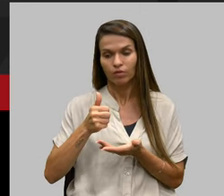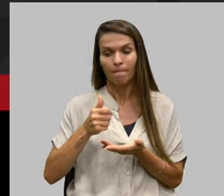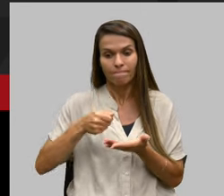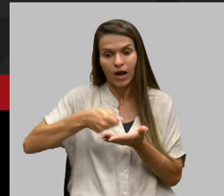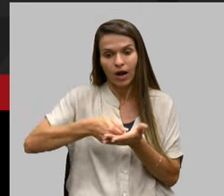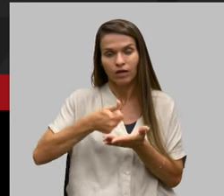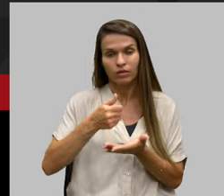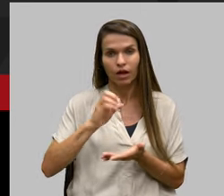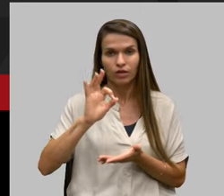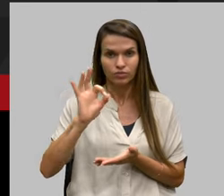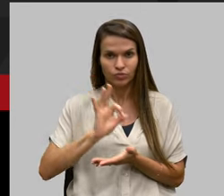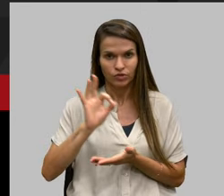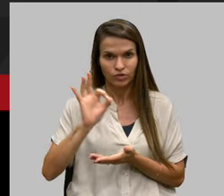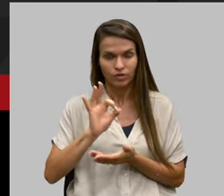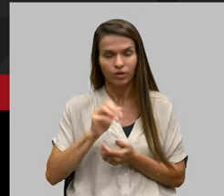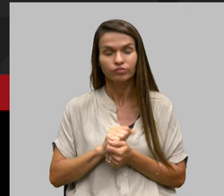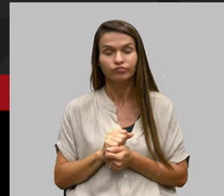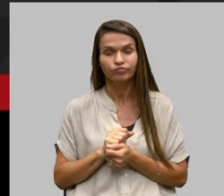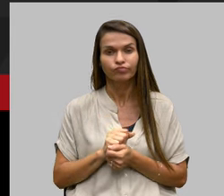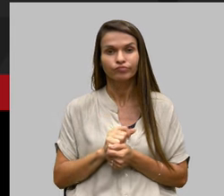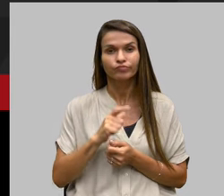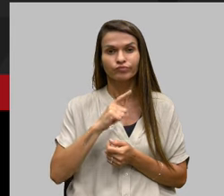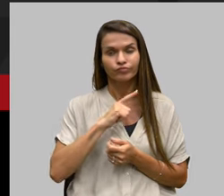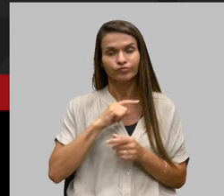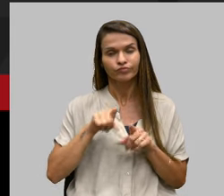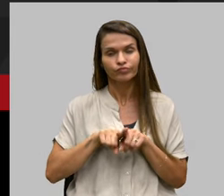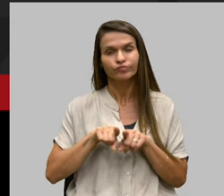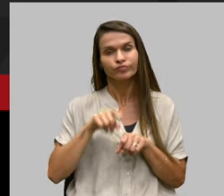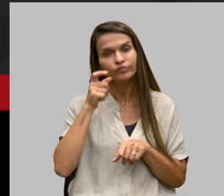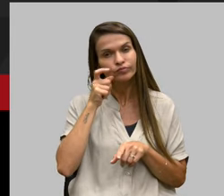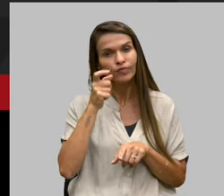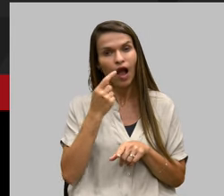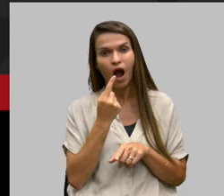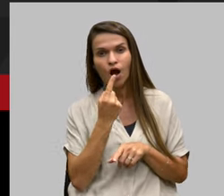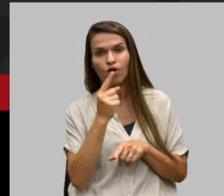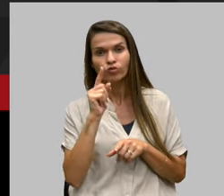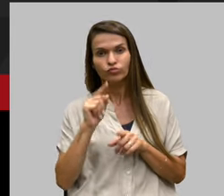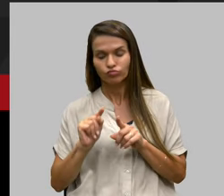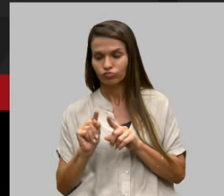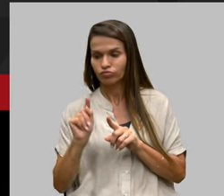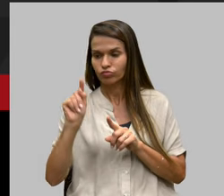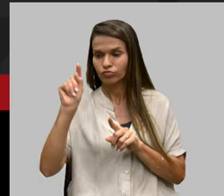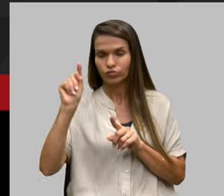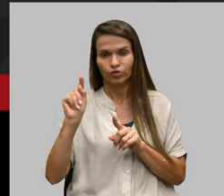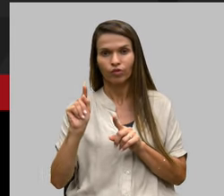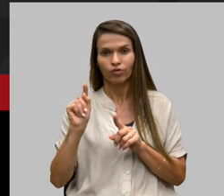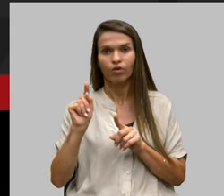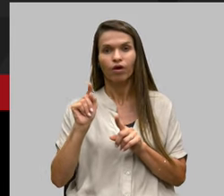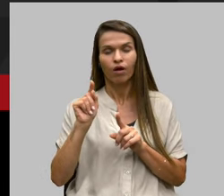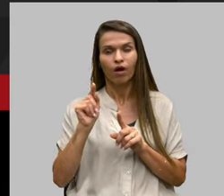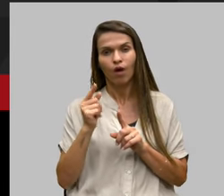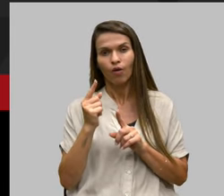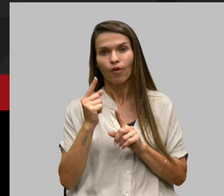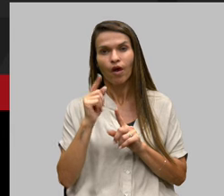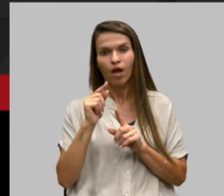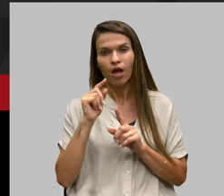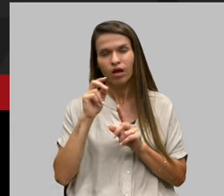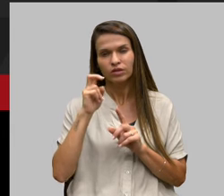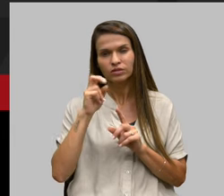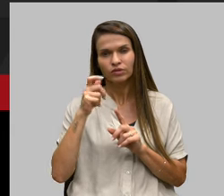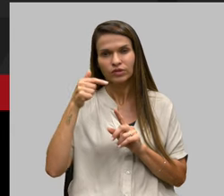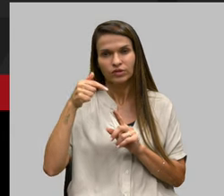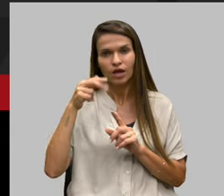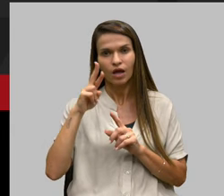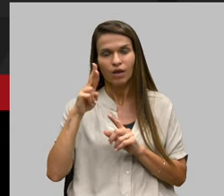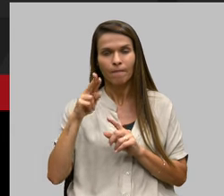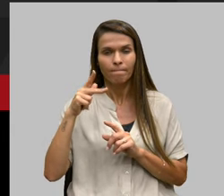eh e ainda tem uma uma questão interessante a última barra do nosso gráfico ali é um gráfico de 57 rpps